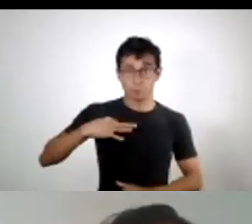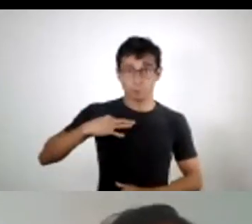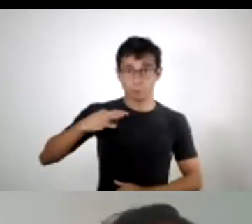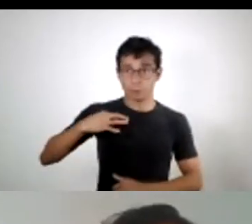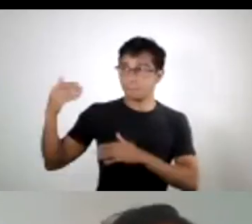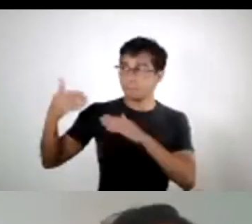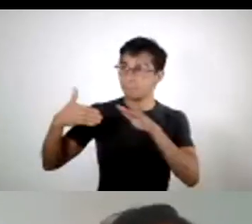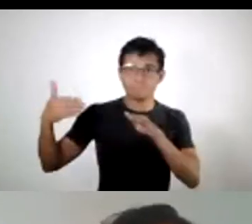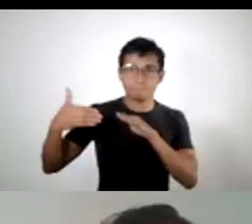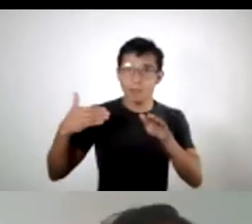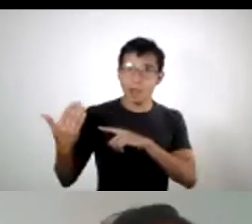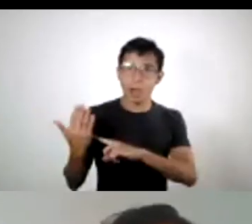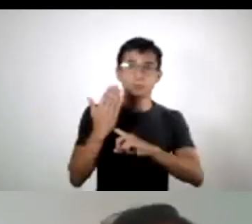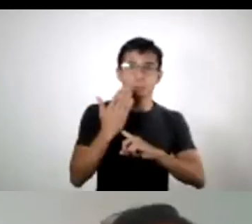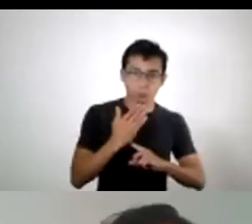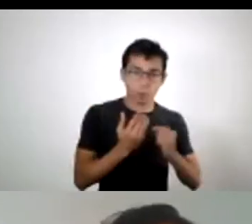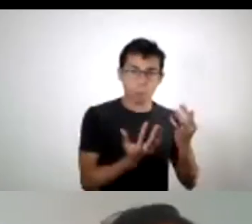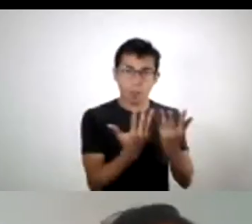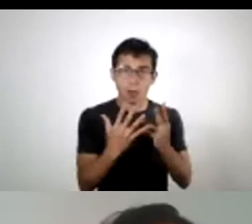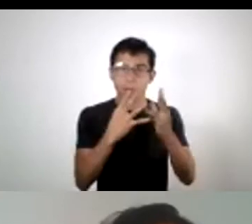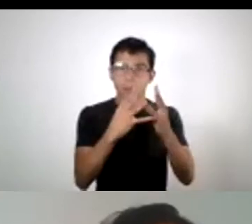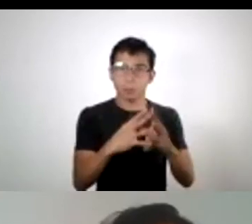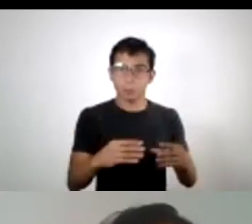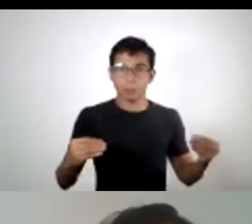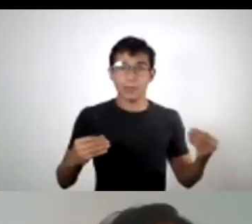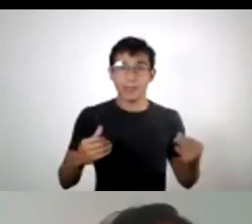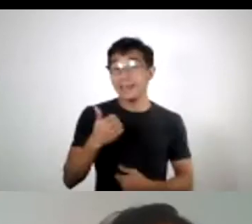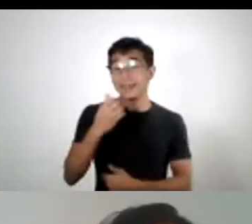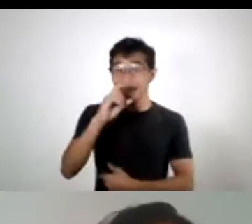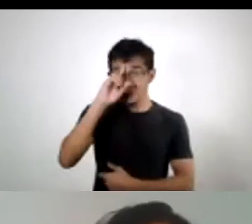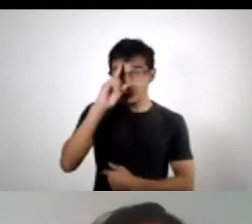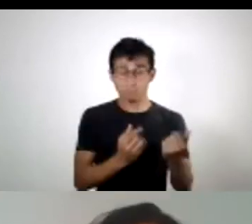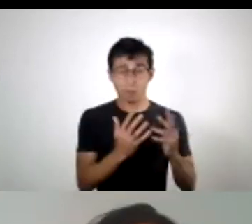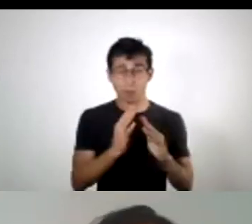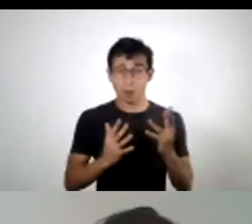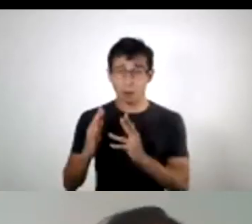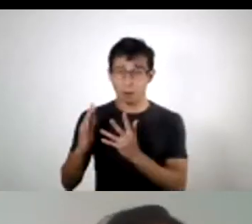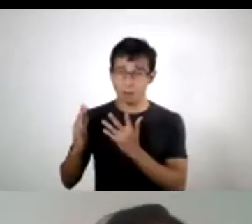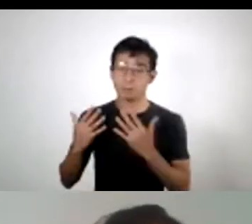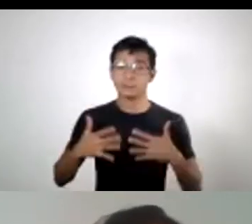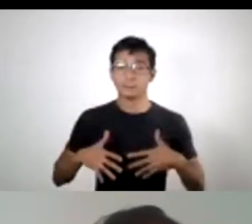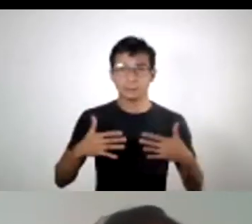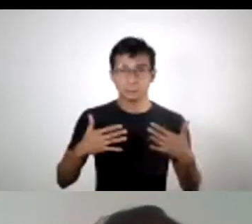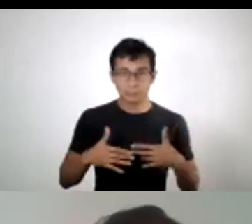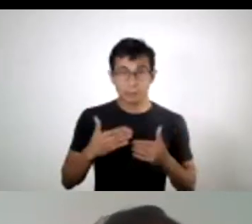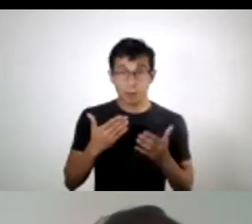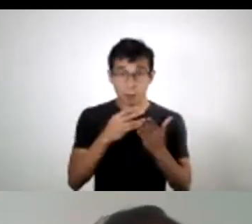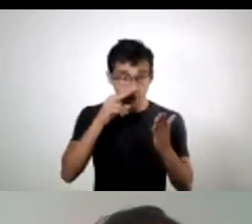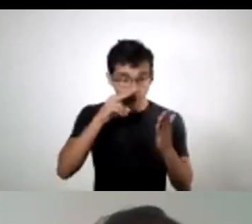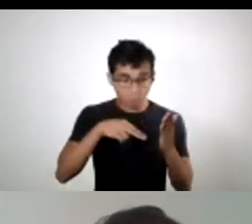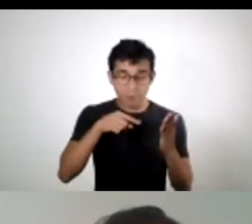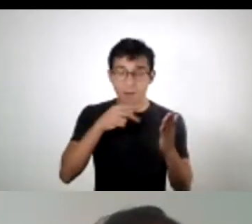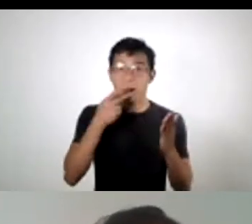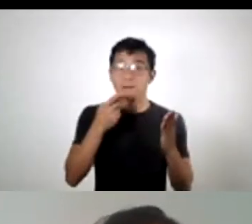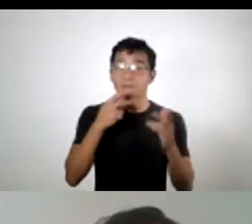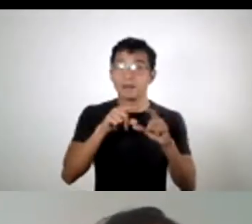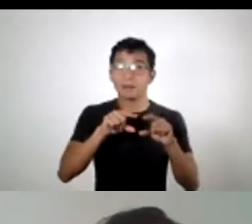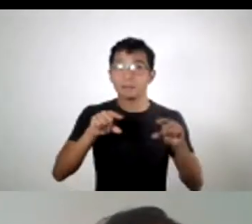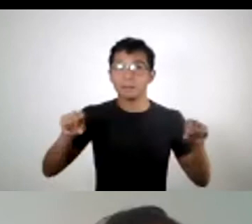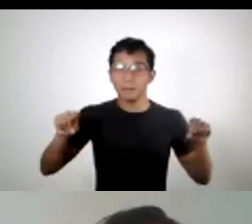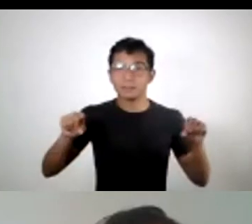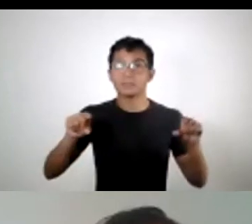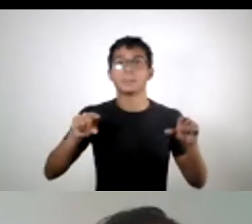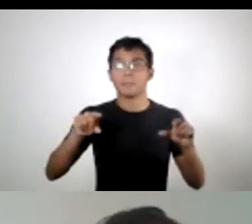uma grande parte da mata queimada. E aí, quando eu pego o livro aqui e vejo aquela fala da continuação, dizendo, né, eles